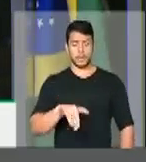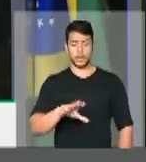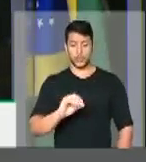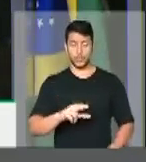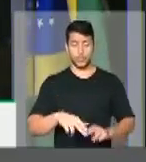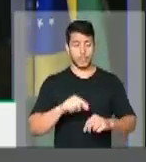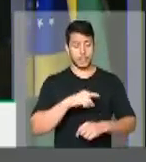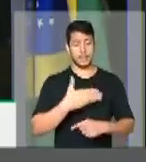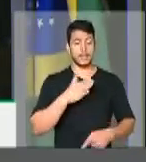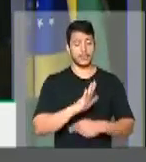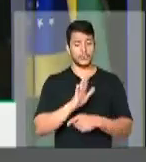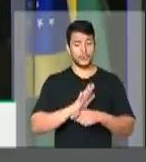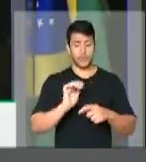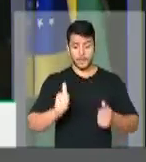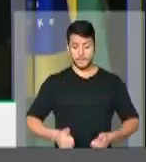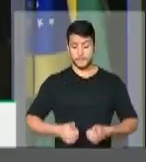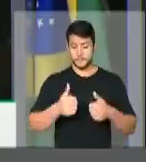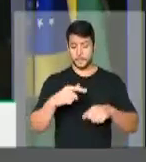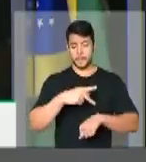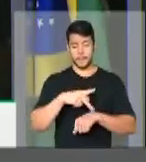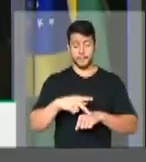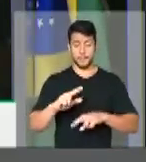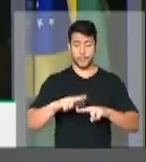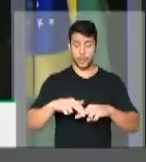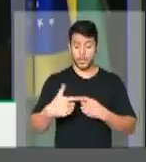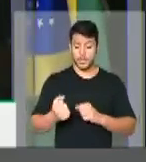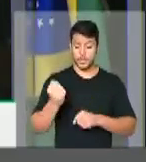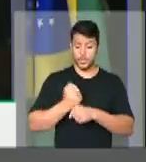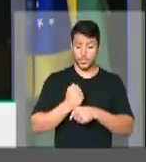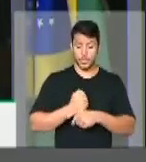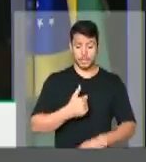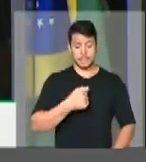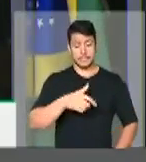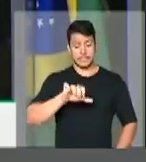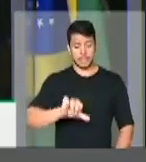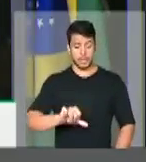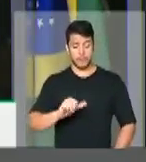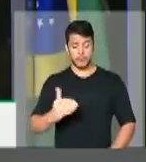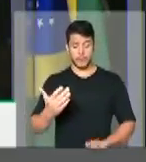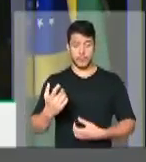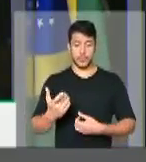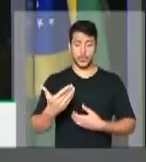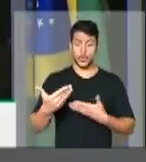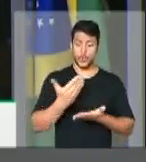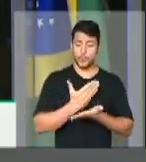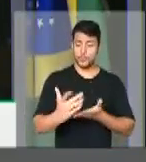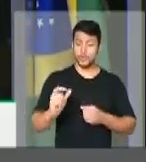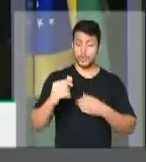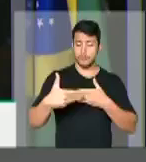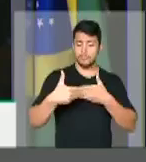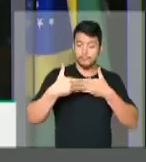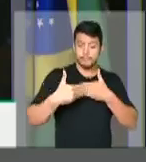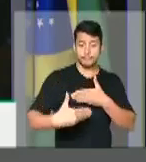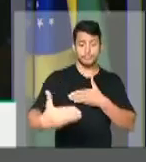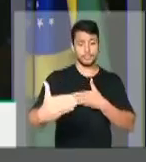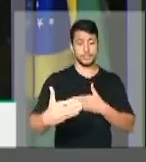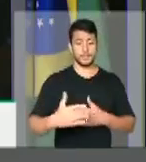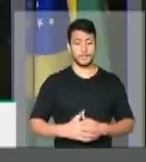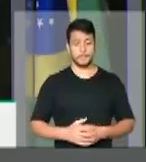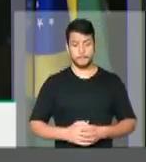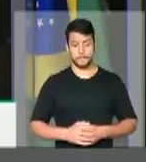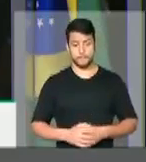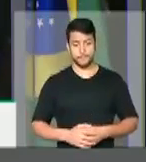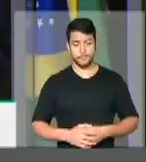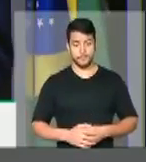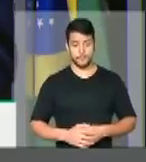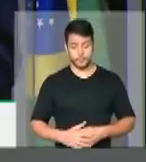porque, veja bem, a partir de 79, essa festa da democracia levou ao governo do Rio oposicionistas